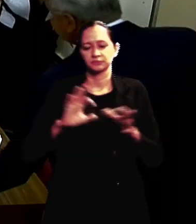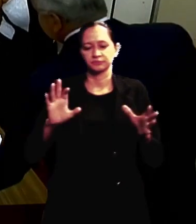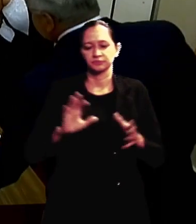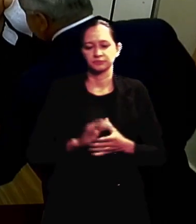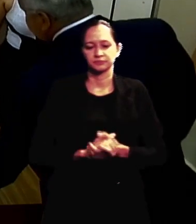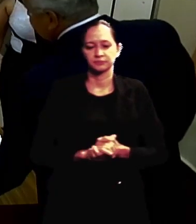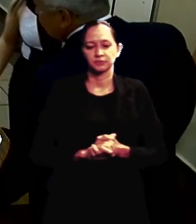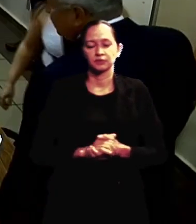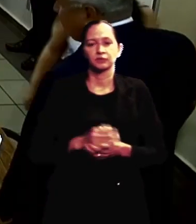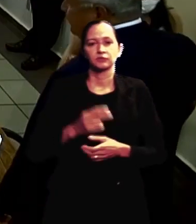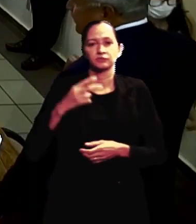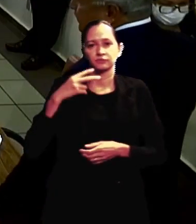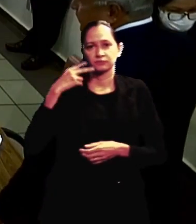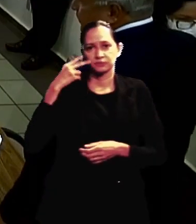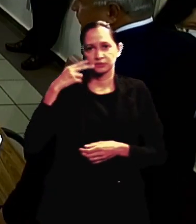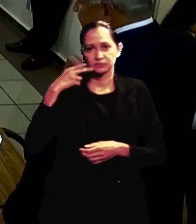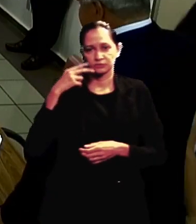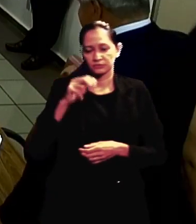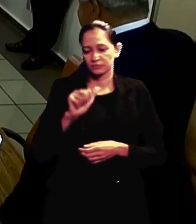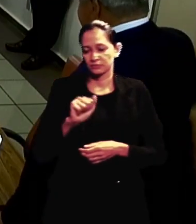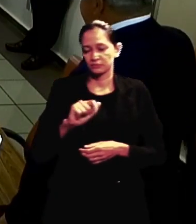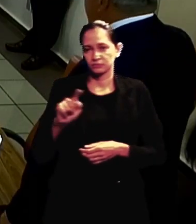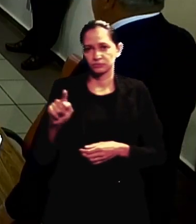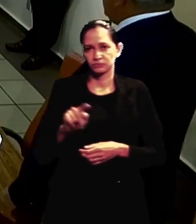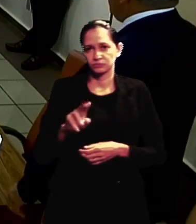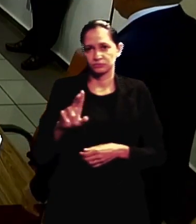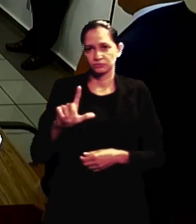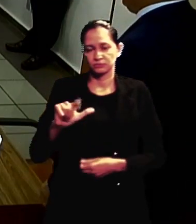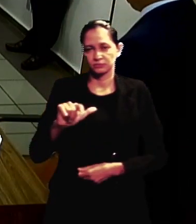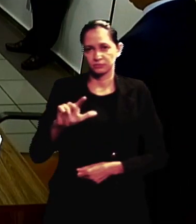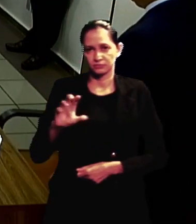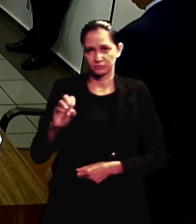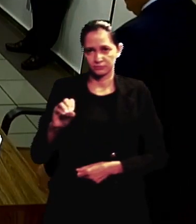Pela ordem, vereador Pedro Azulão Júnior.